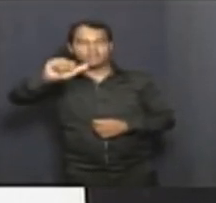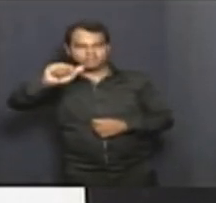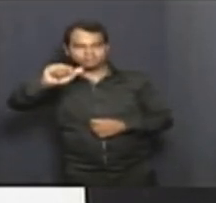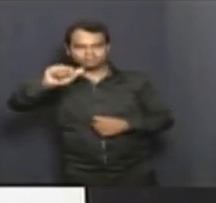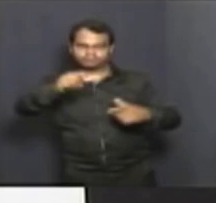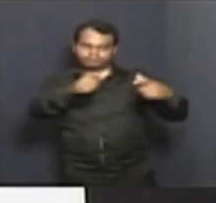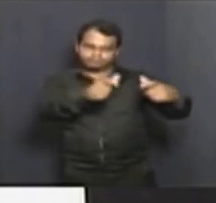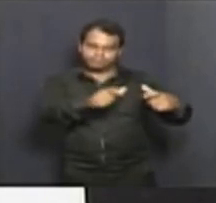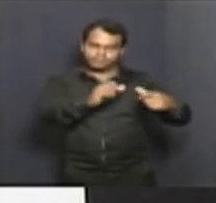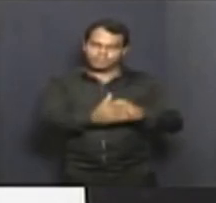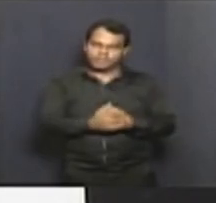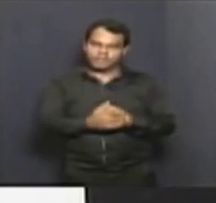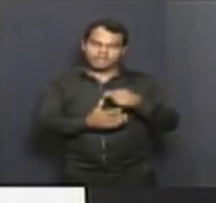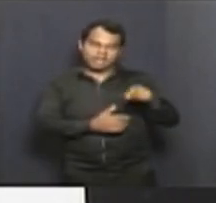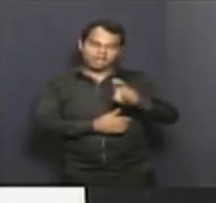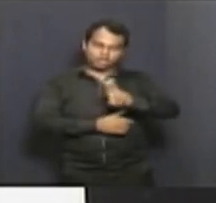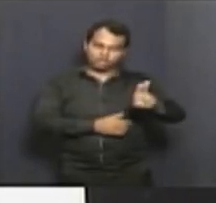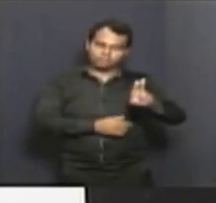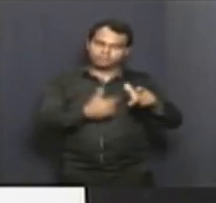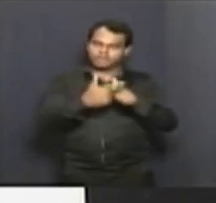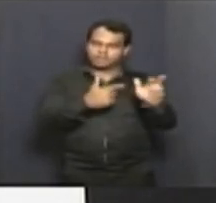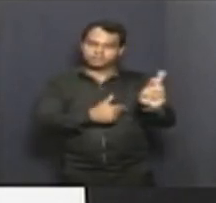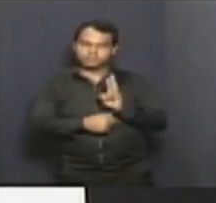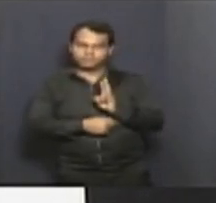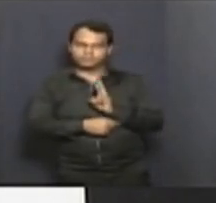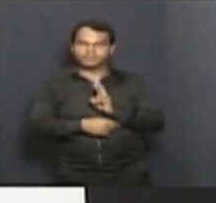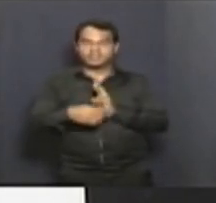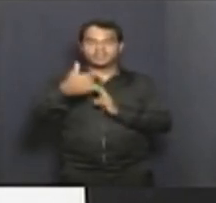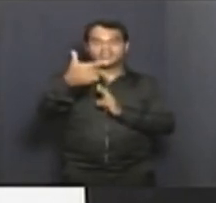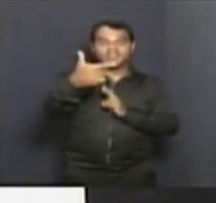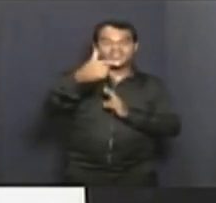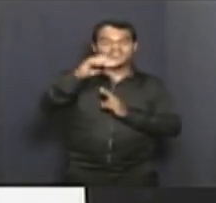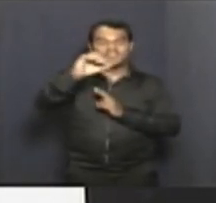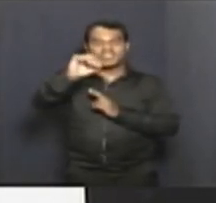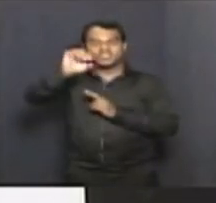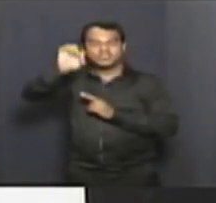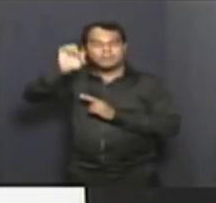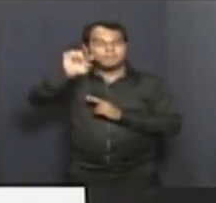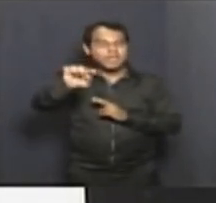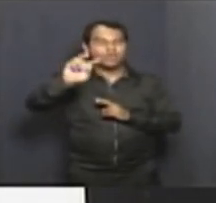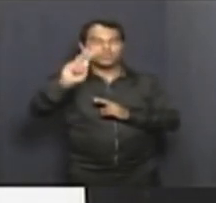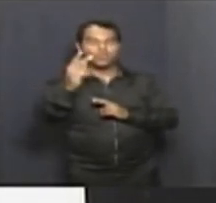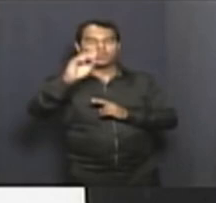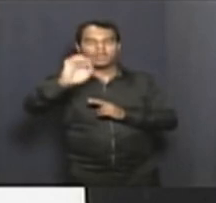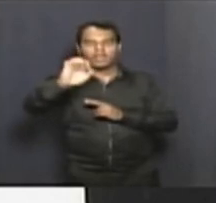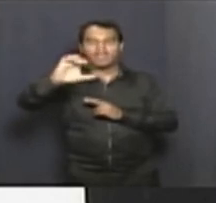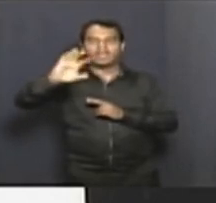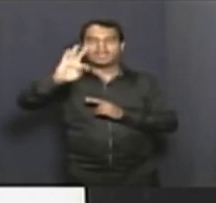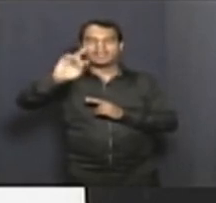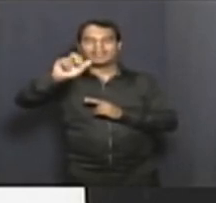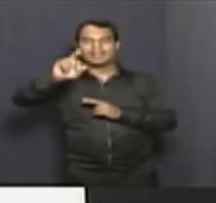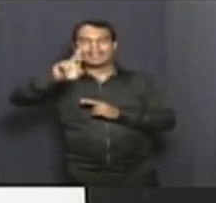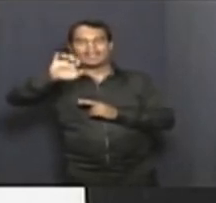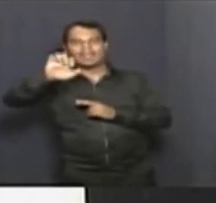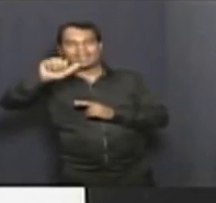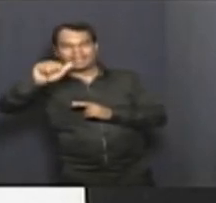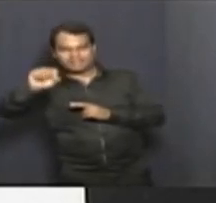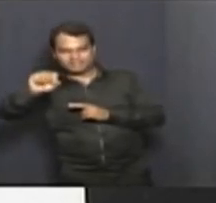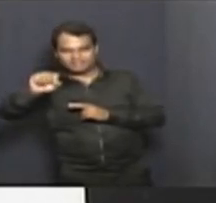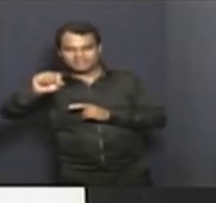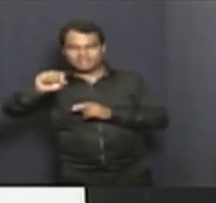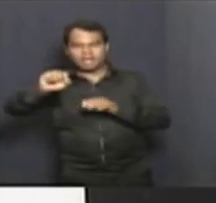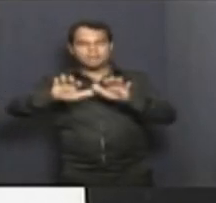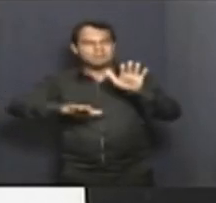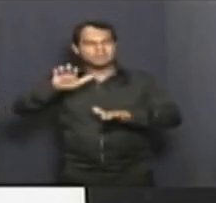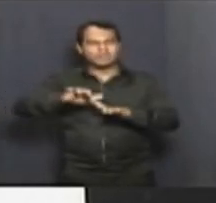respondeu à pergunta são 20 mil hectares fazenda santa mônica 200 que vamos quadrados é uma